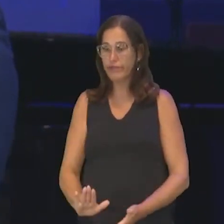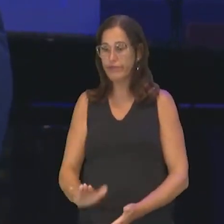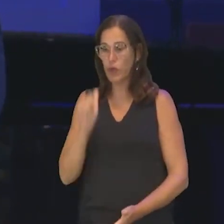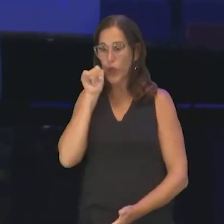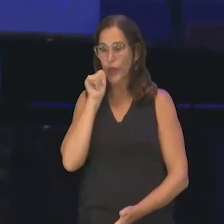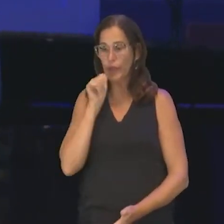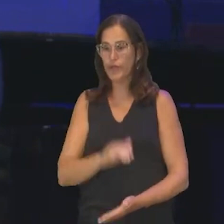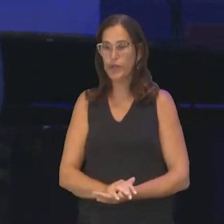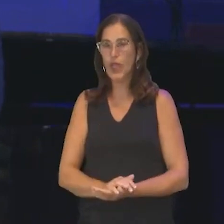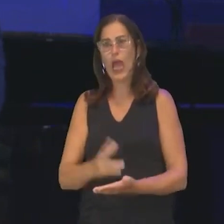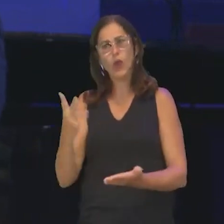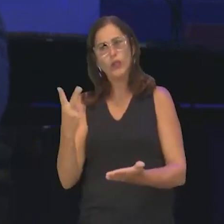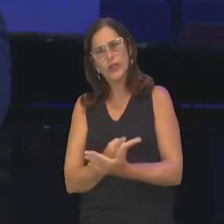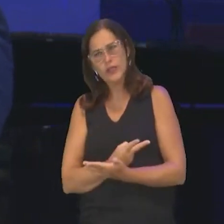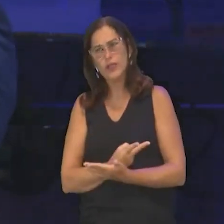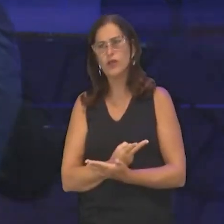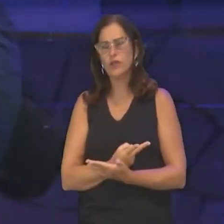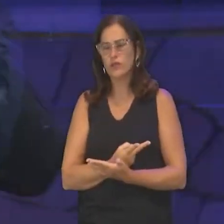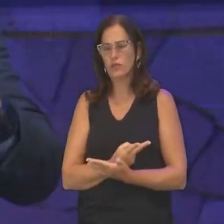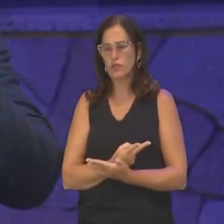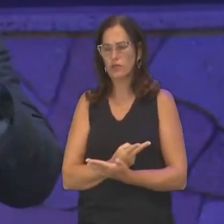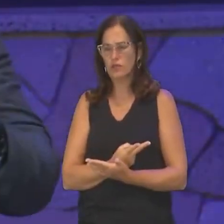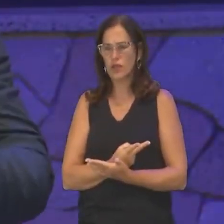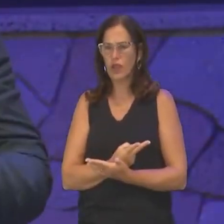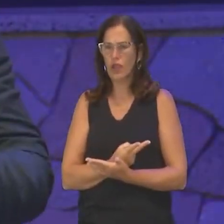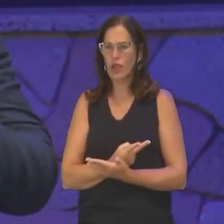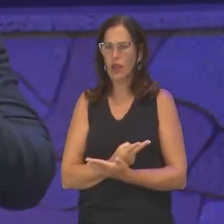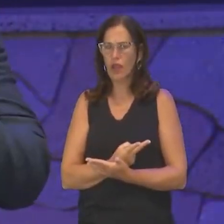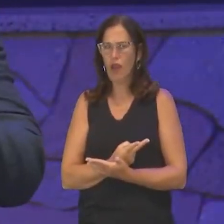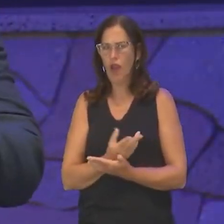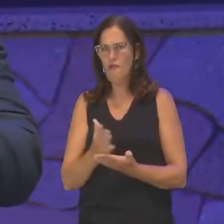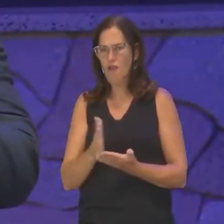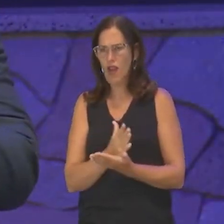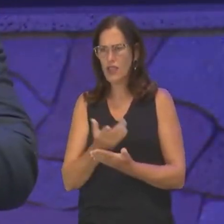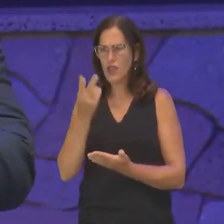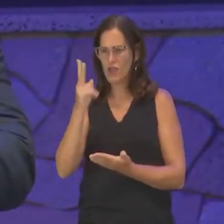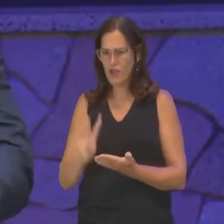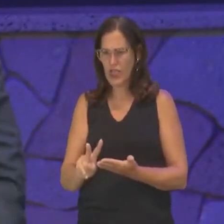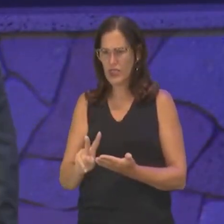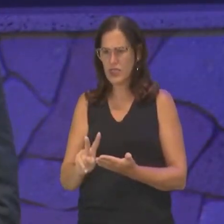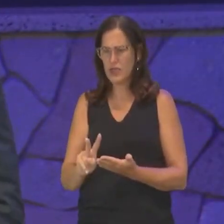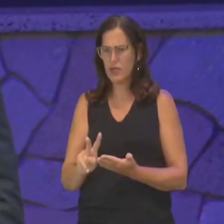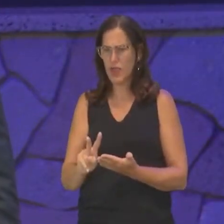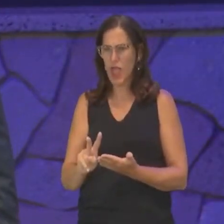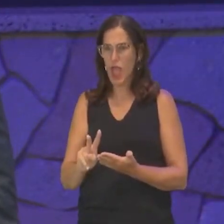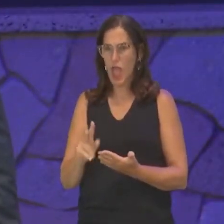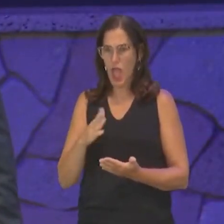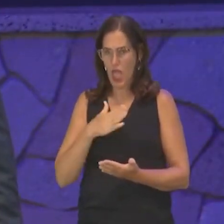E isso aconteceu por algumas vezes, naquele período que eu e Johanna estávamos ali.